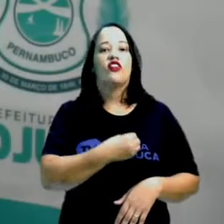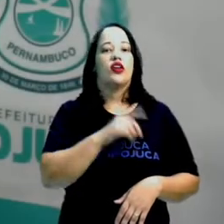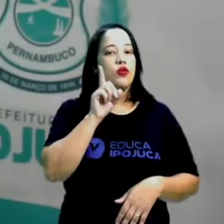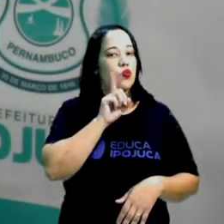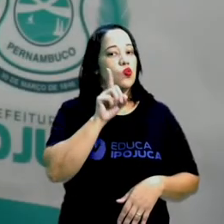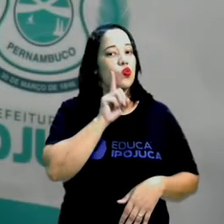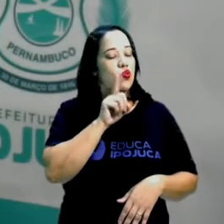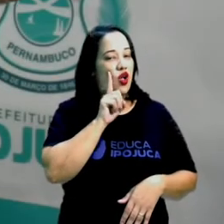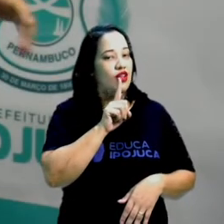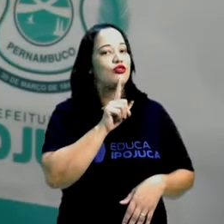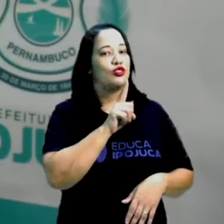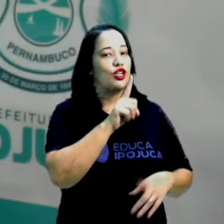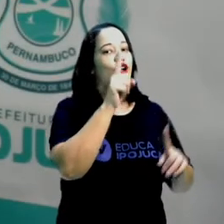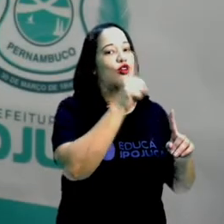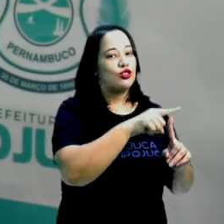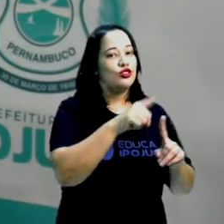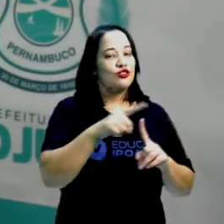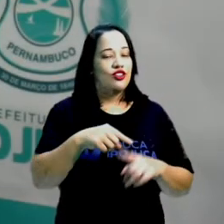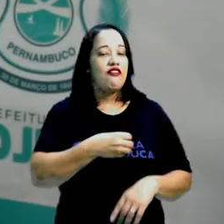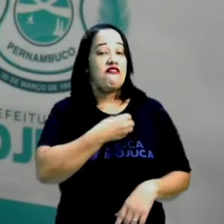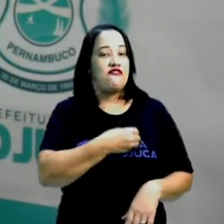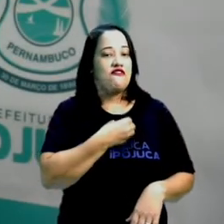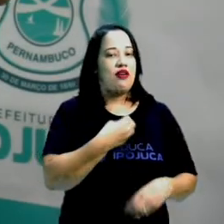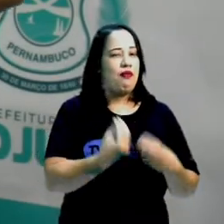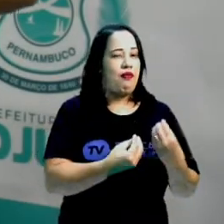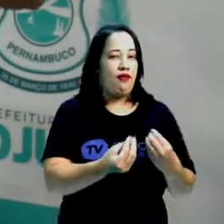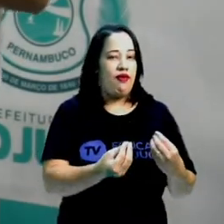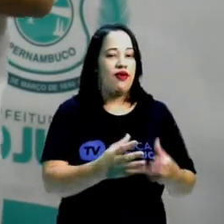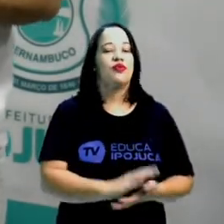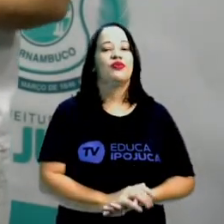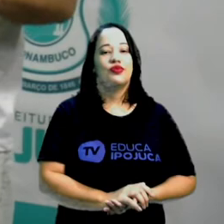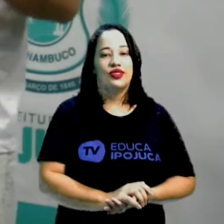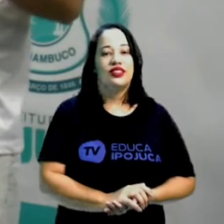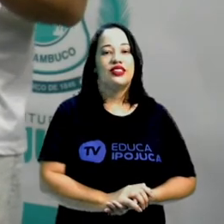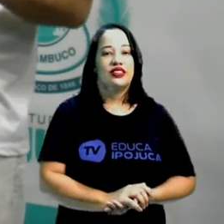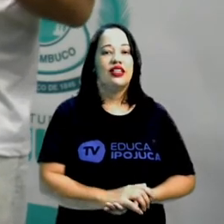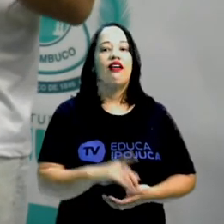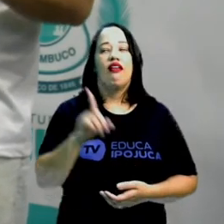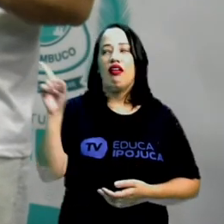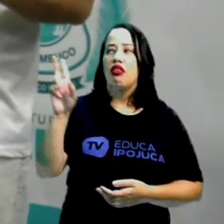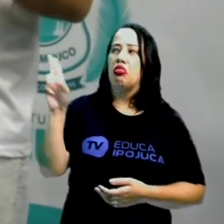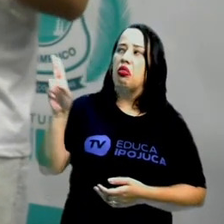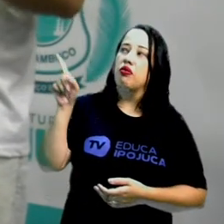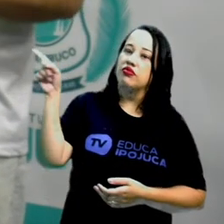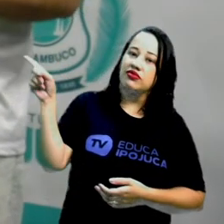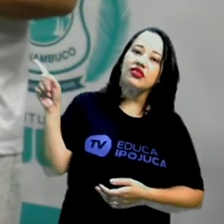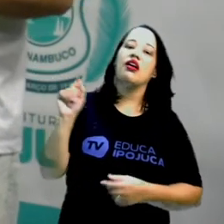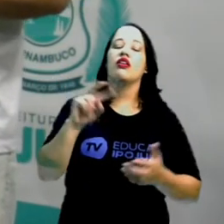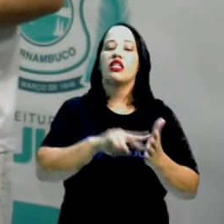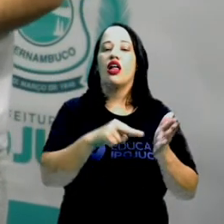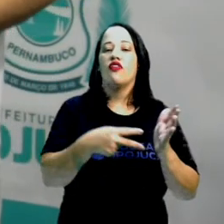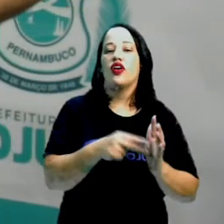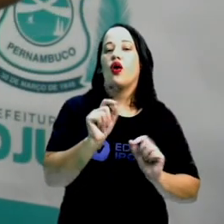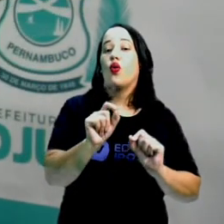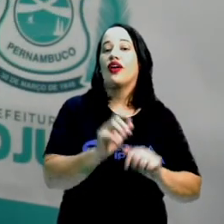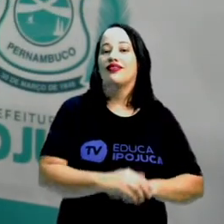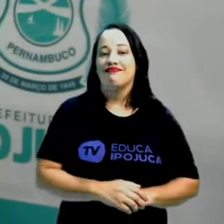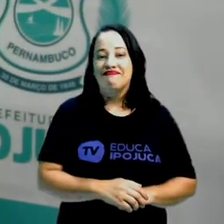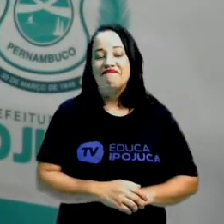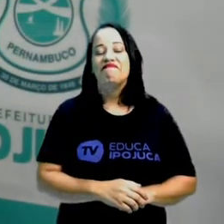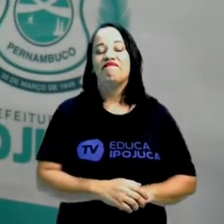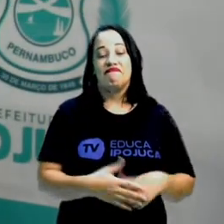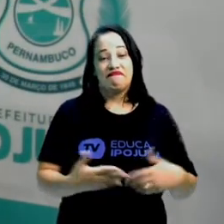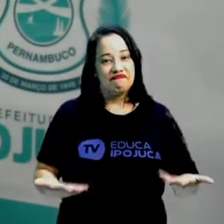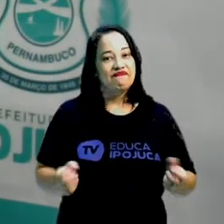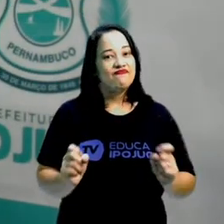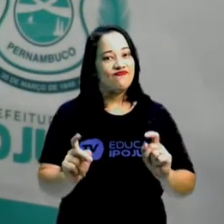falando como é que eles estilo de vida quero que você responde aí para mim o que era o american way of life e o